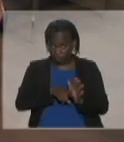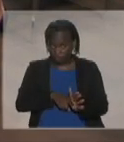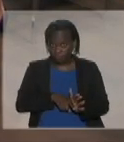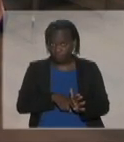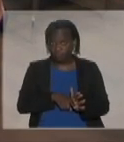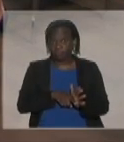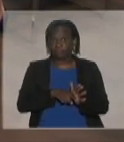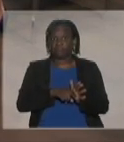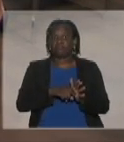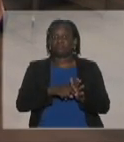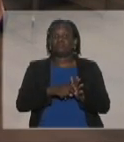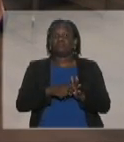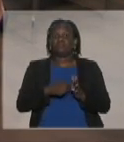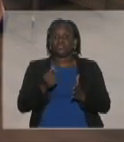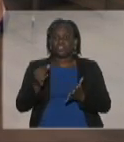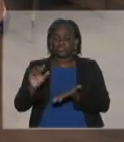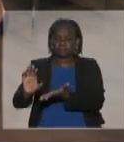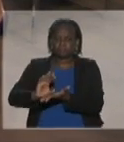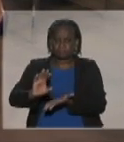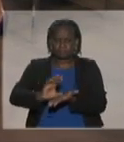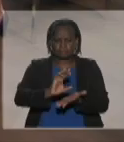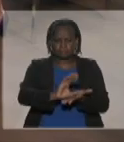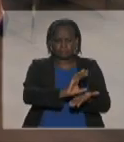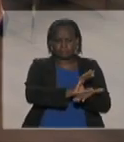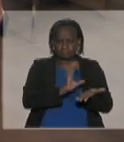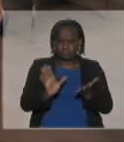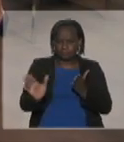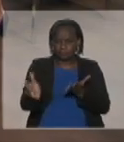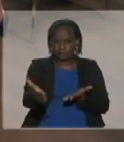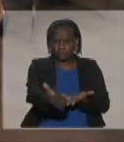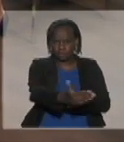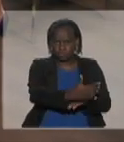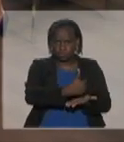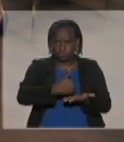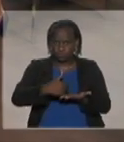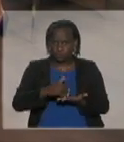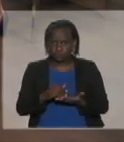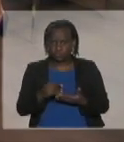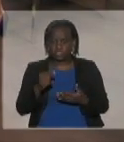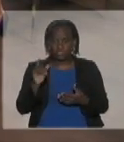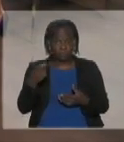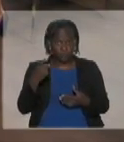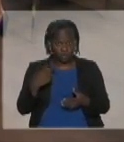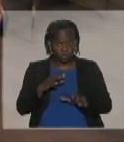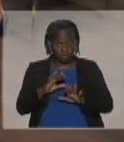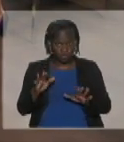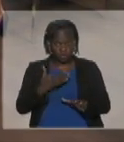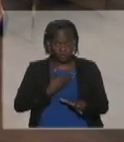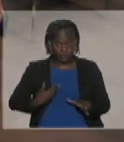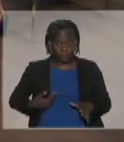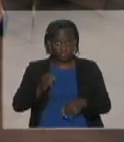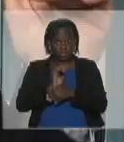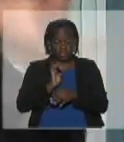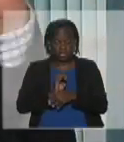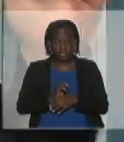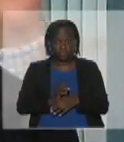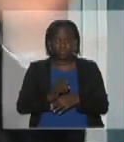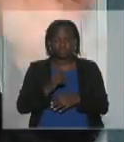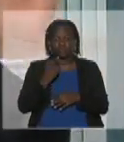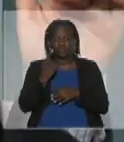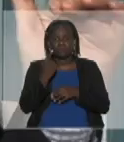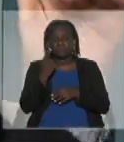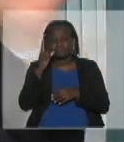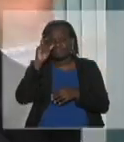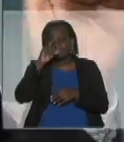verificar a arrecadação do Estado nos seus tributos, um dos